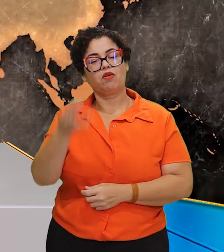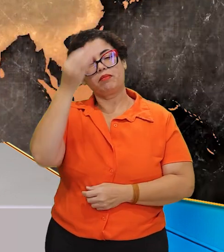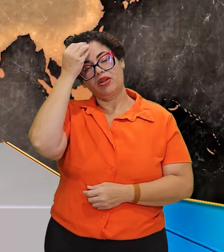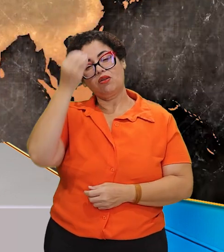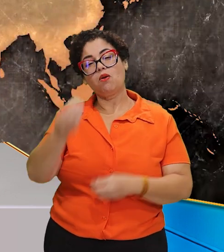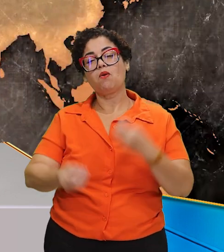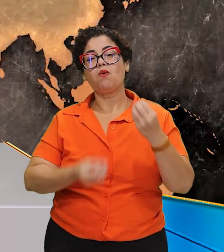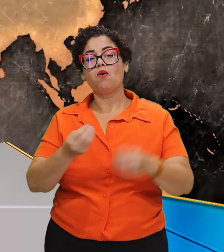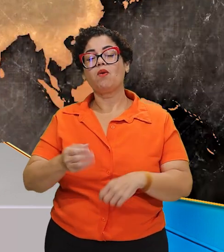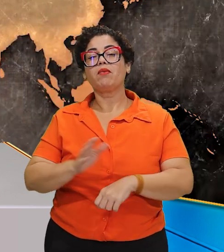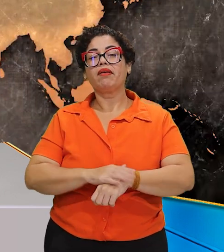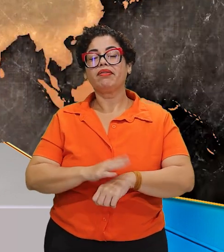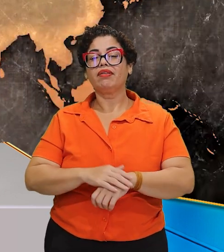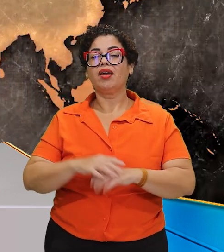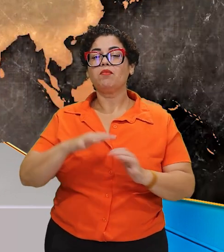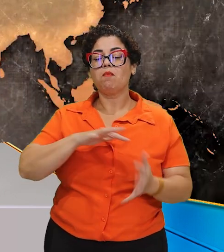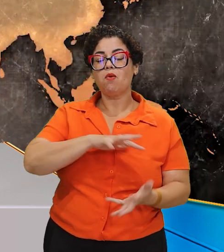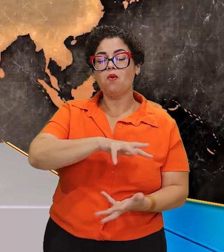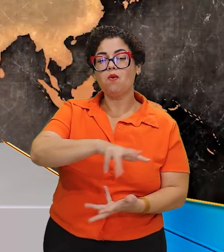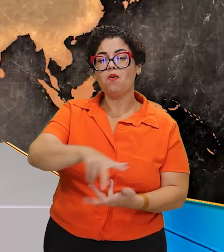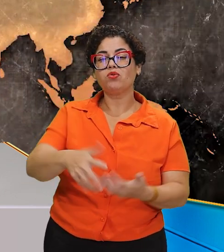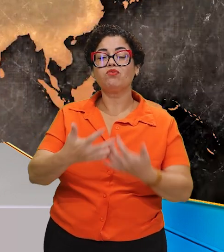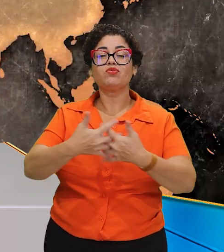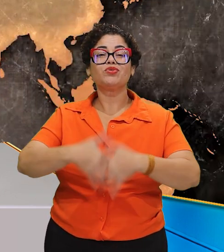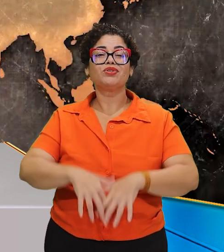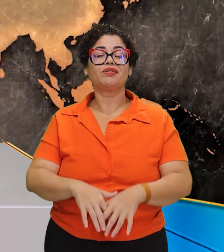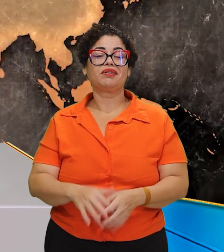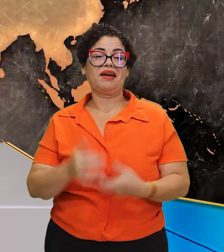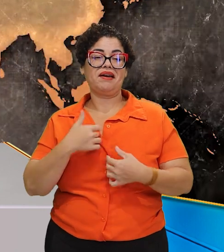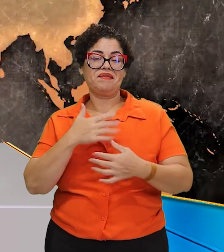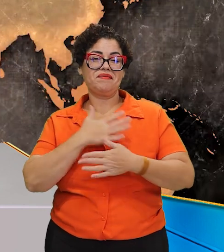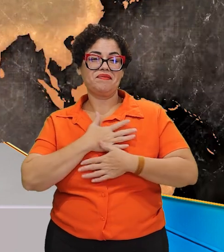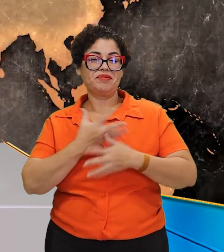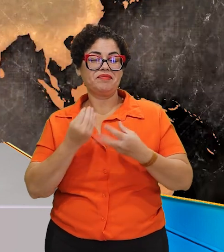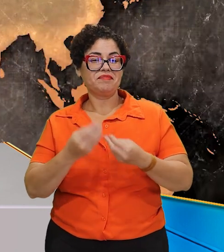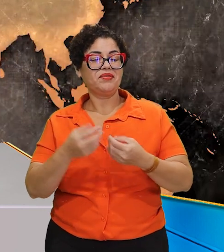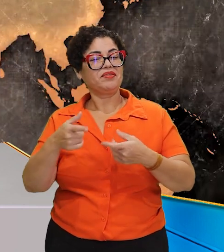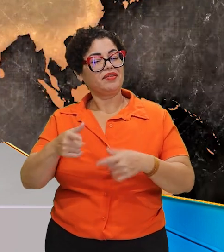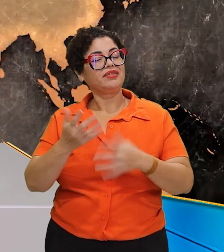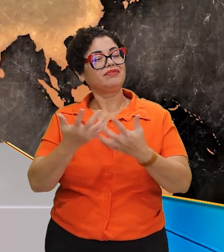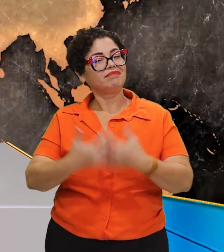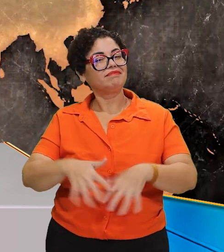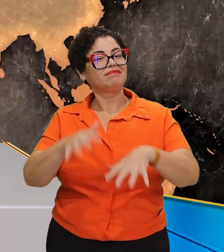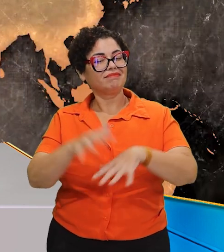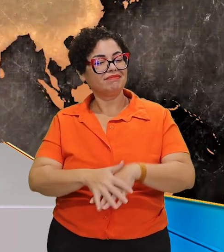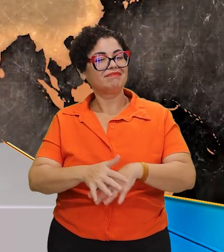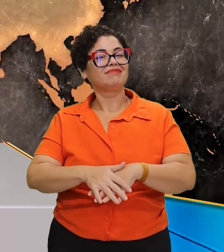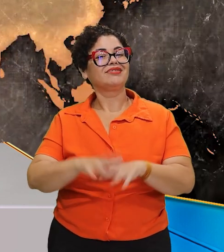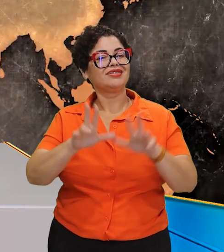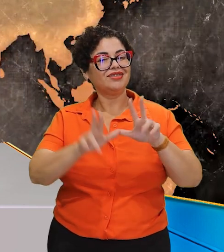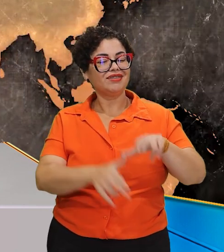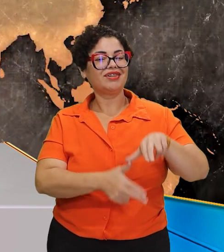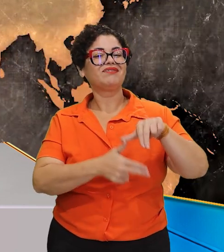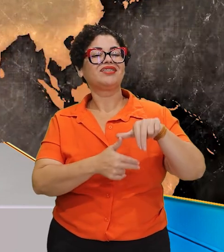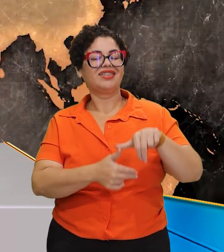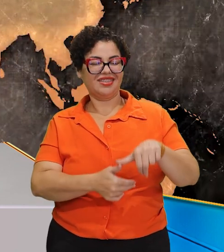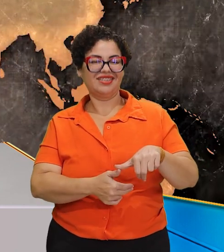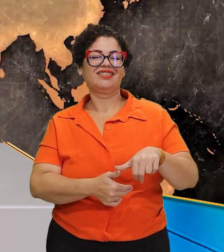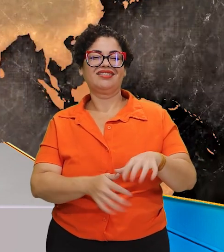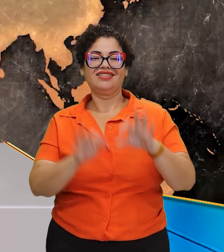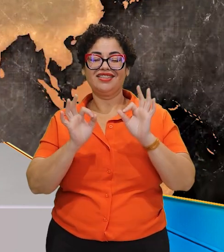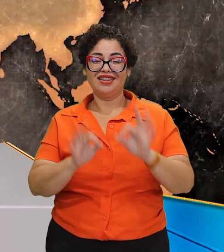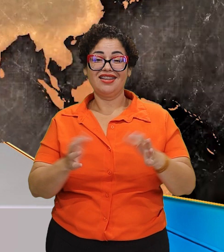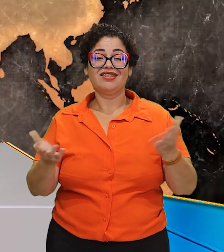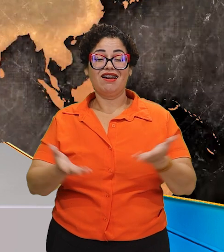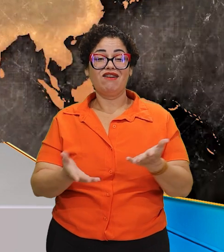como o tempo funciona ao redor do mundo. Gostei muito desse match da matemática com a geografia. Com